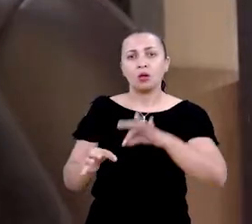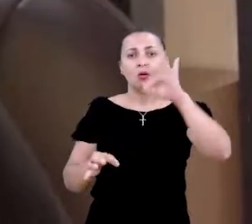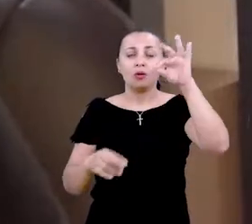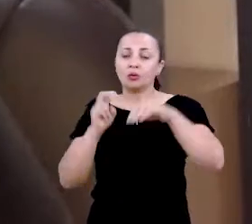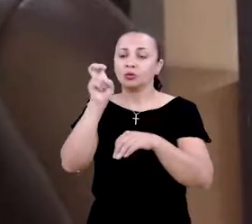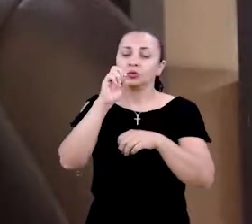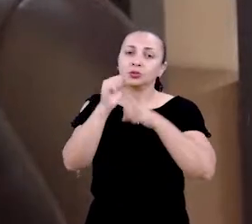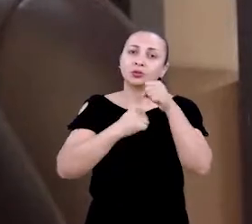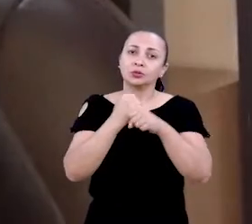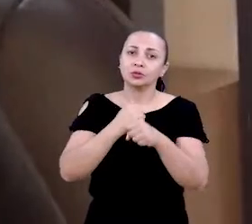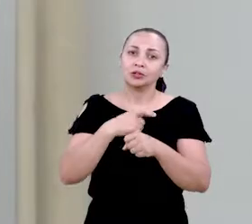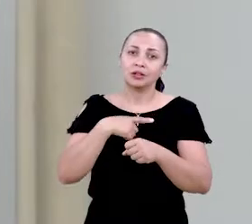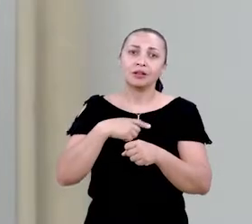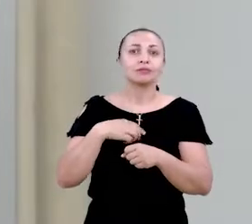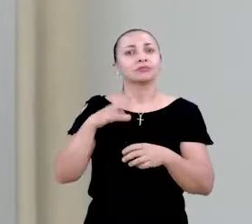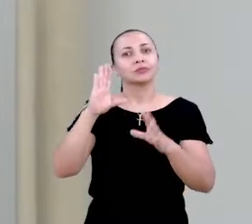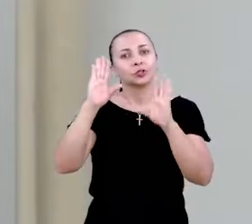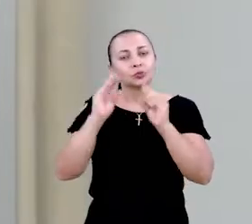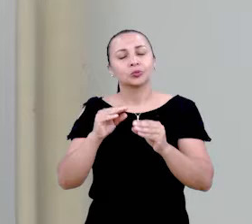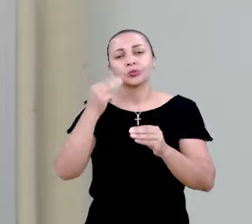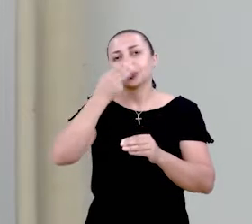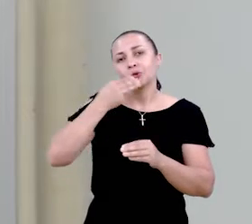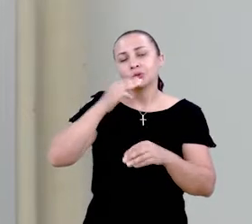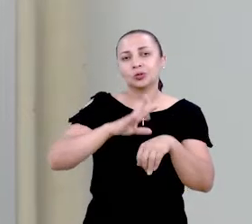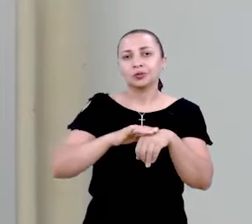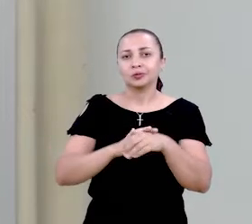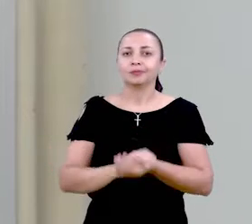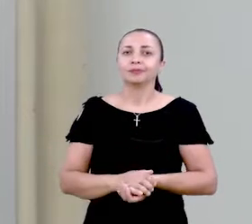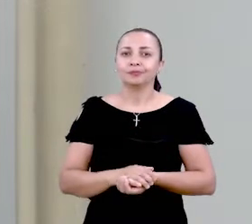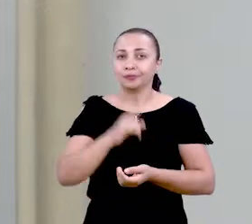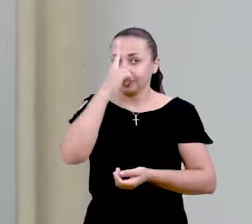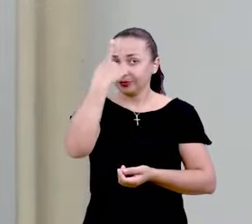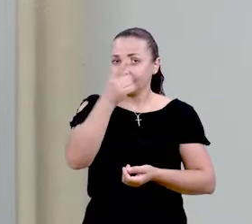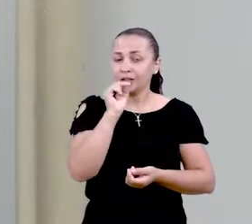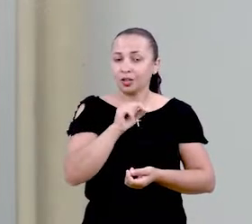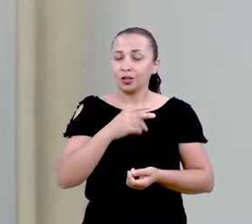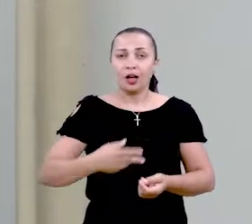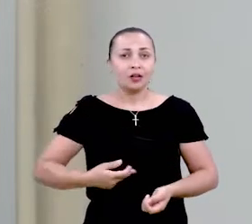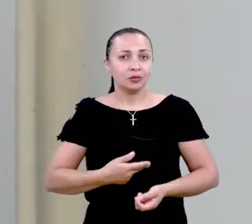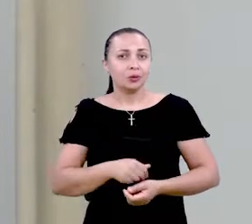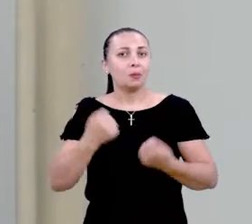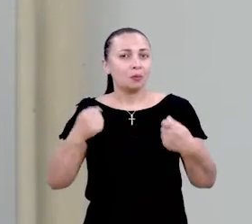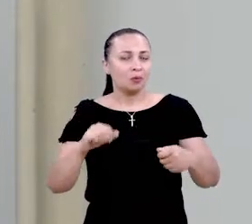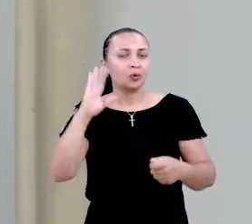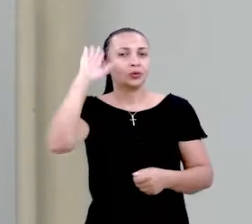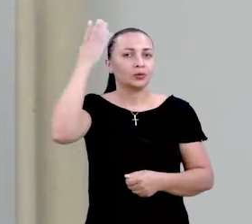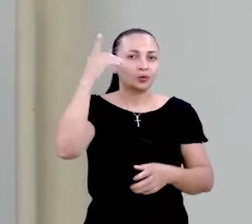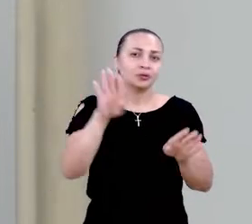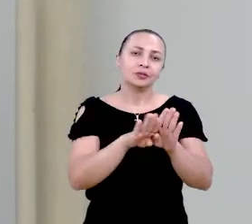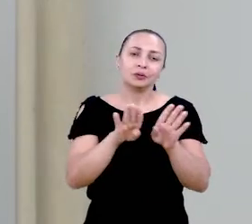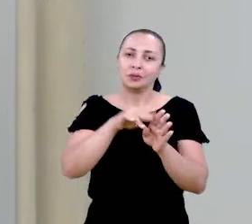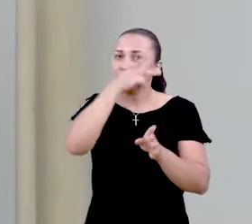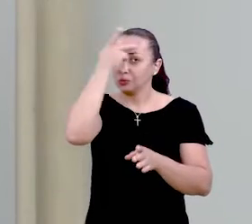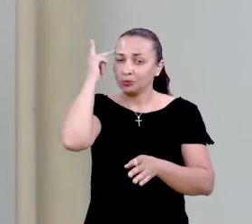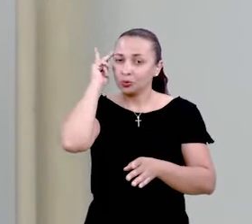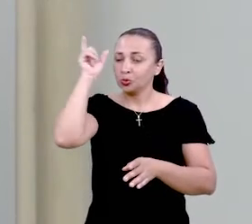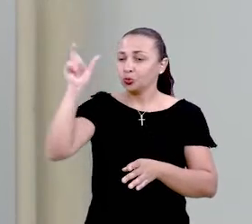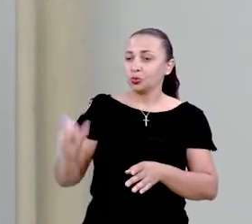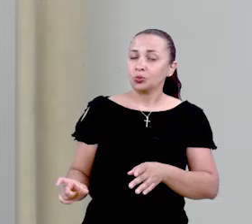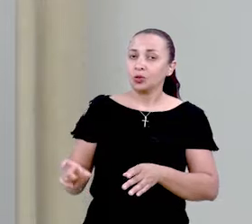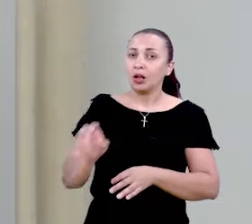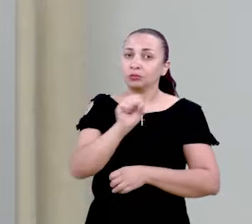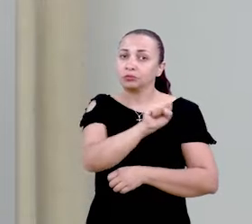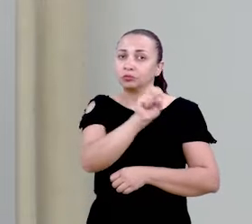anos teve remissão da diabetes. A ideia é de que esse procedimento pode ser realizado também em pacientes do